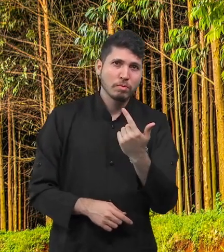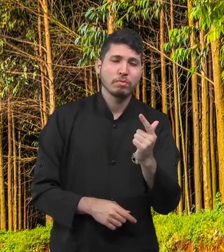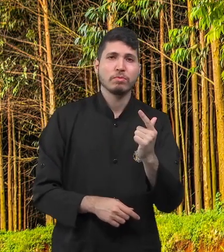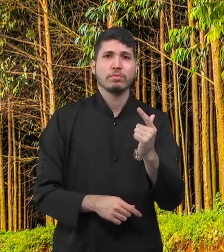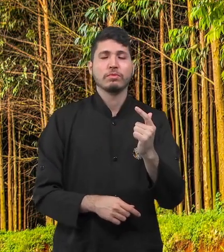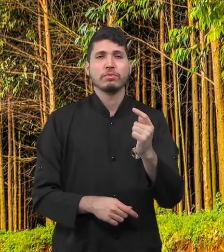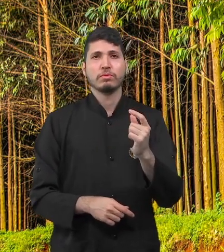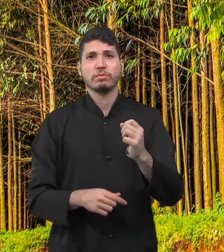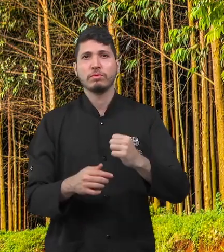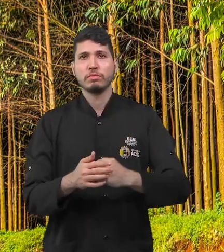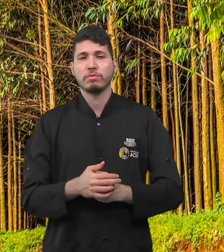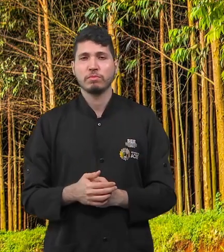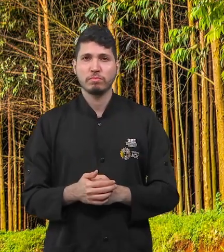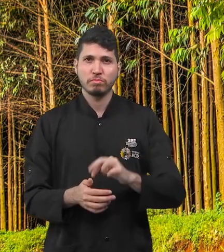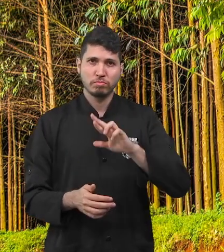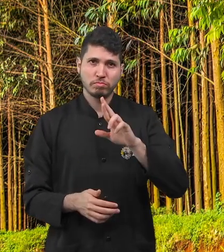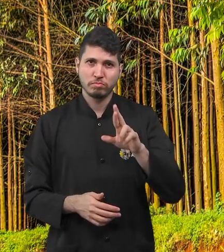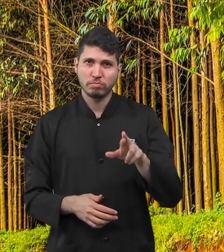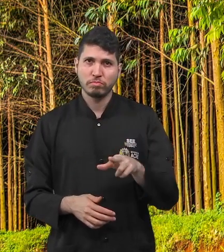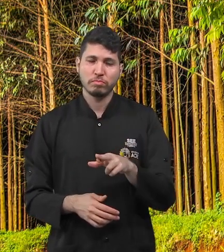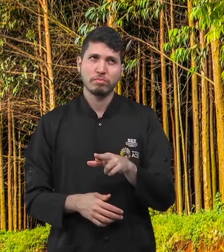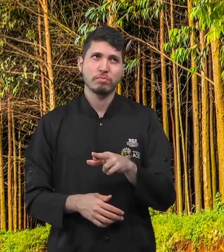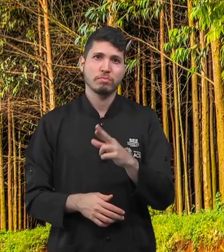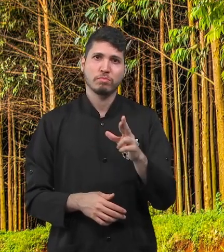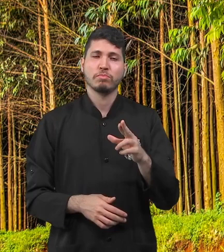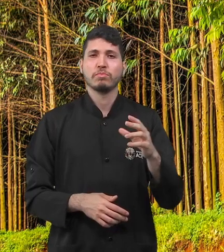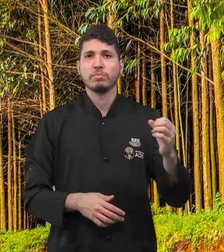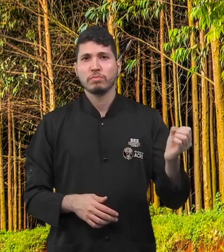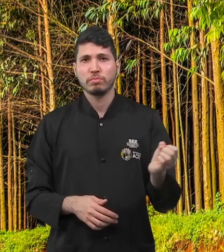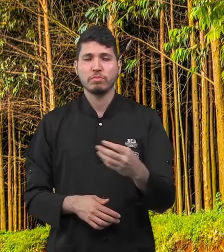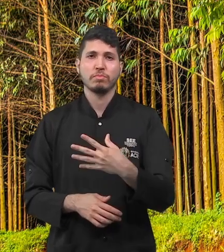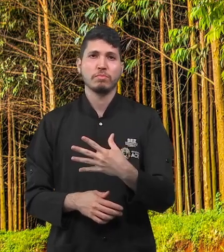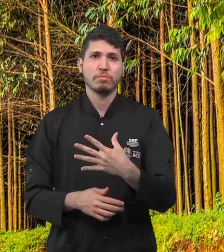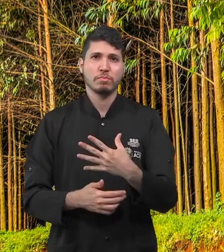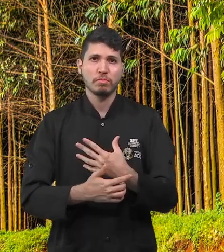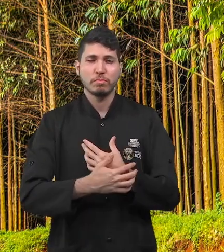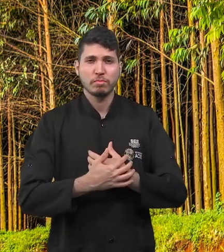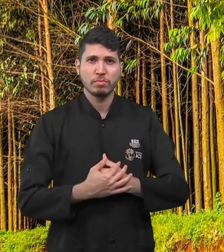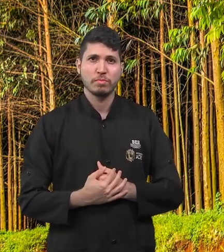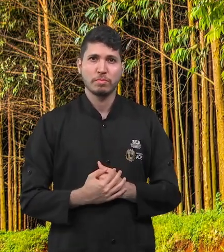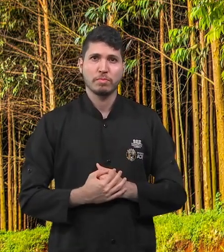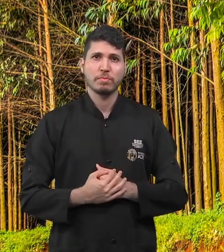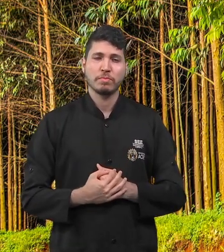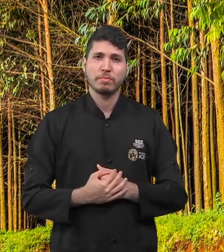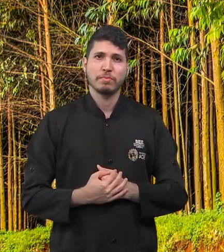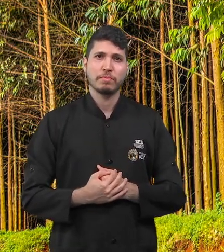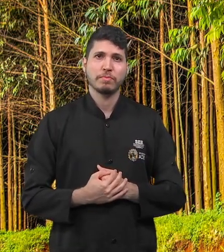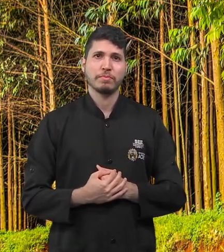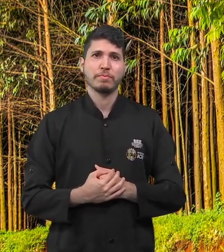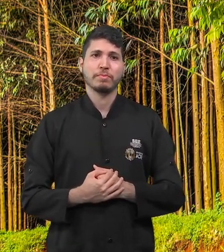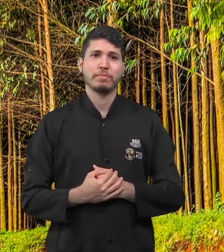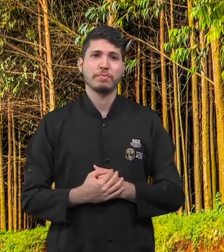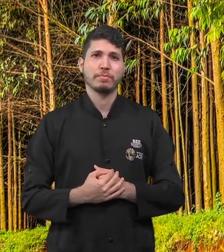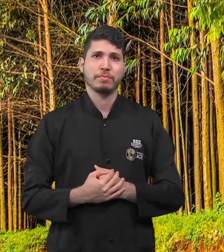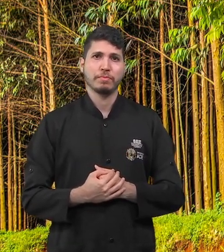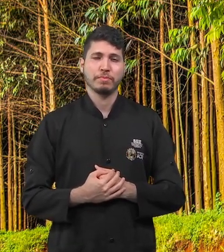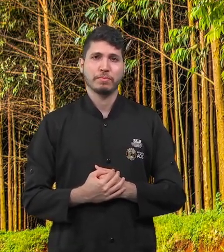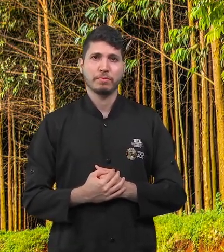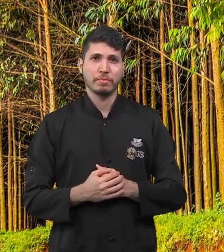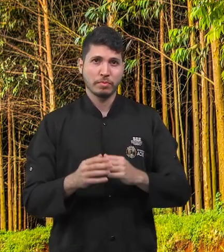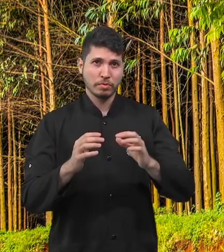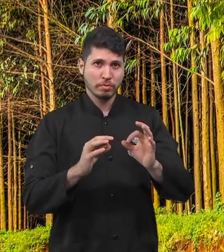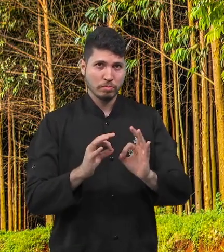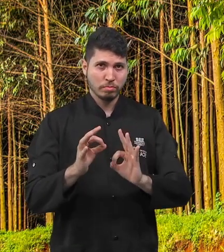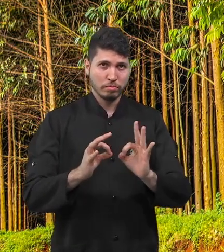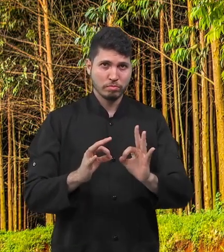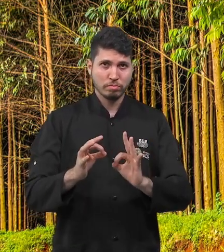aí para reduzir o impacto. E terceiro, dividir a área alocada para a exploração